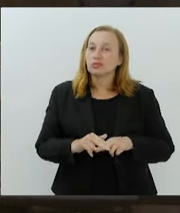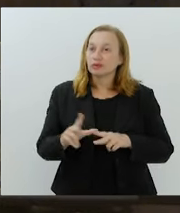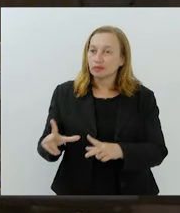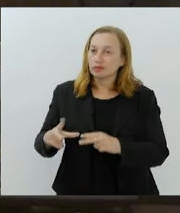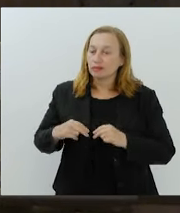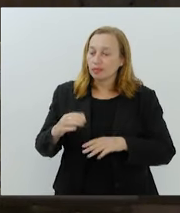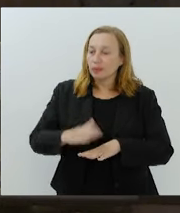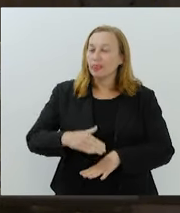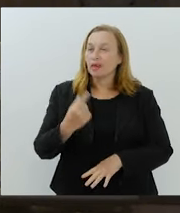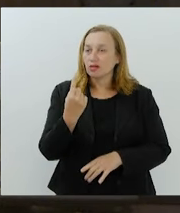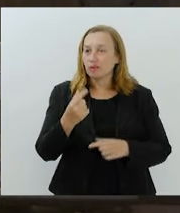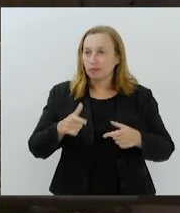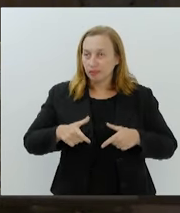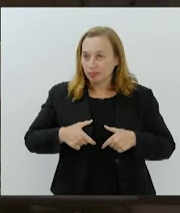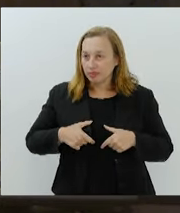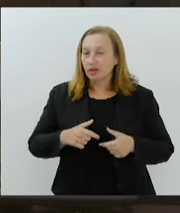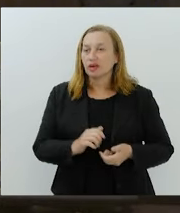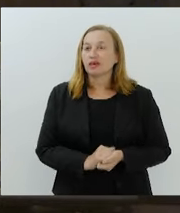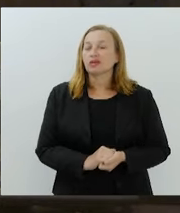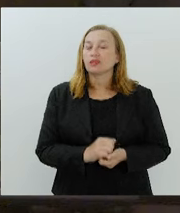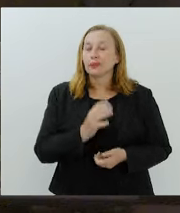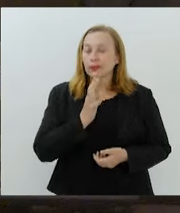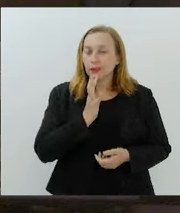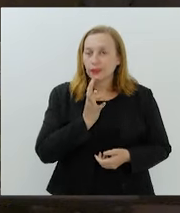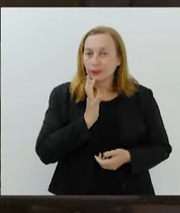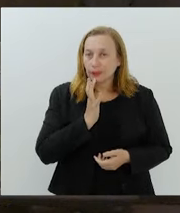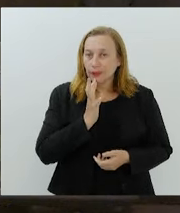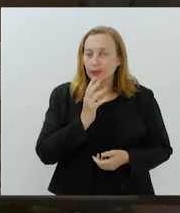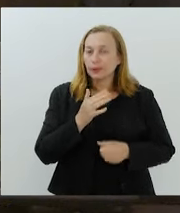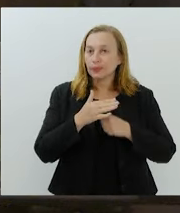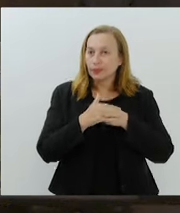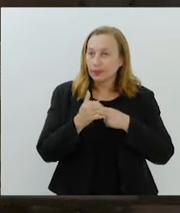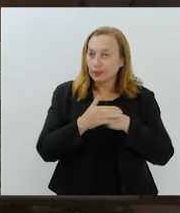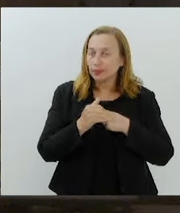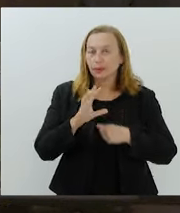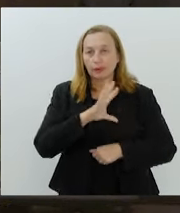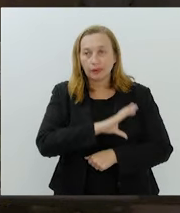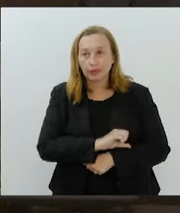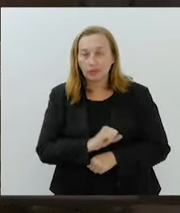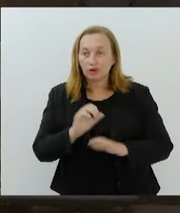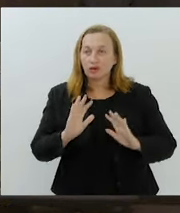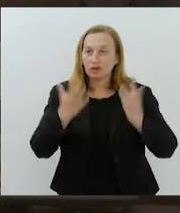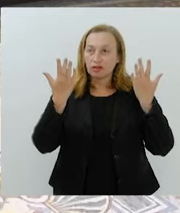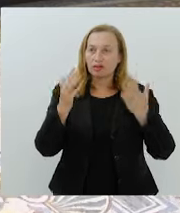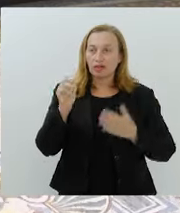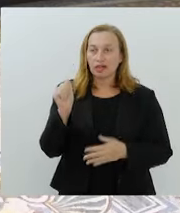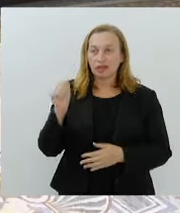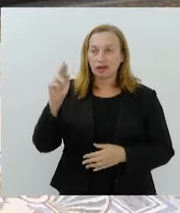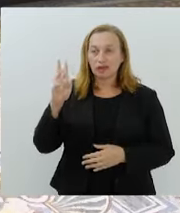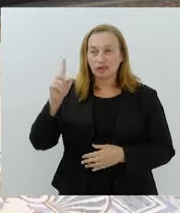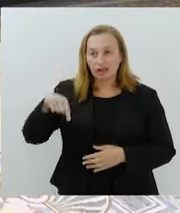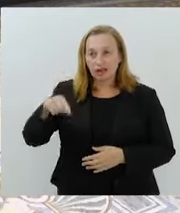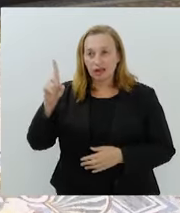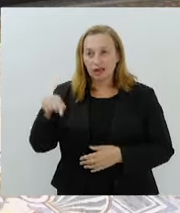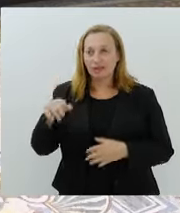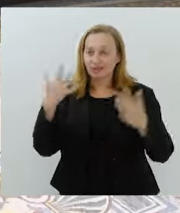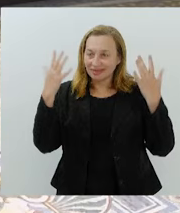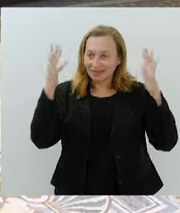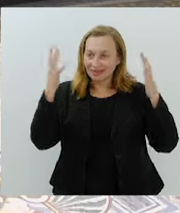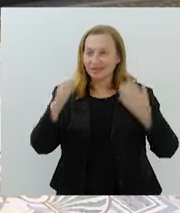do que uma medalha, nosso reconhecimento, nosso carinho, nosso amor. Viva André Trigueiro!